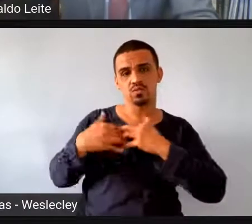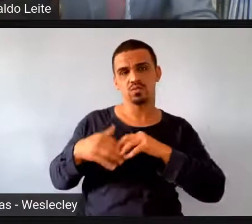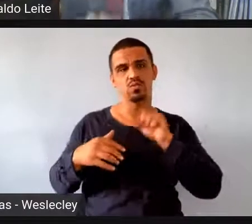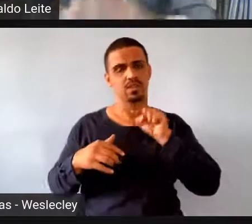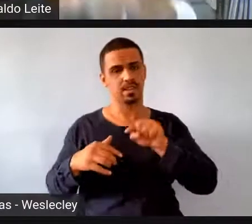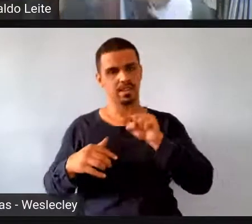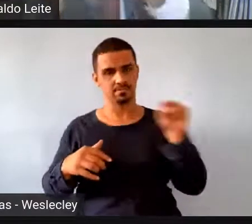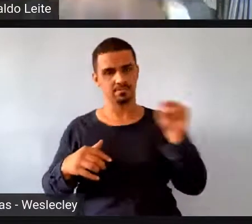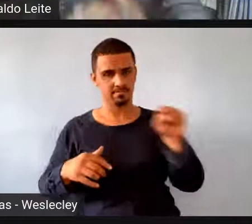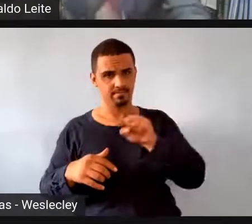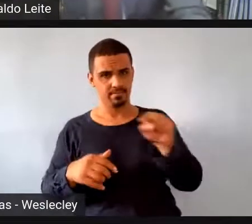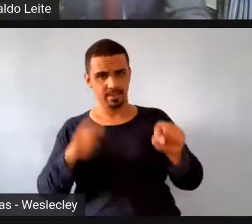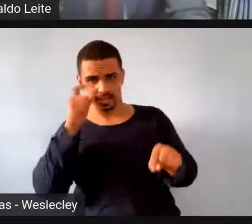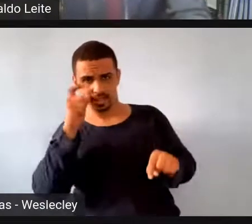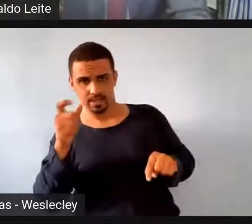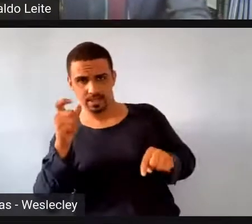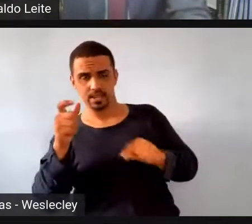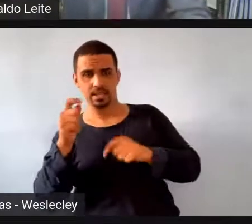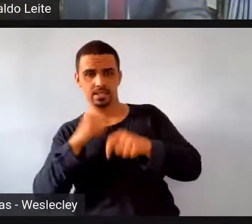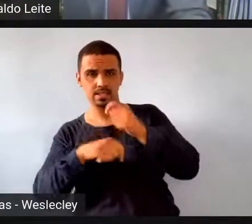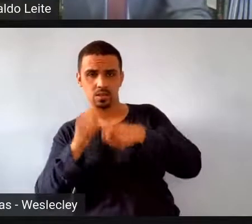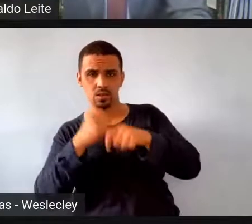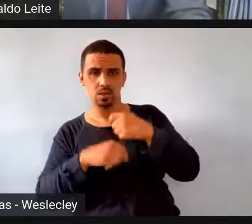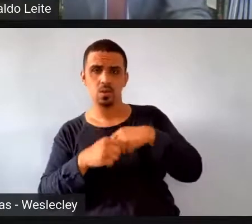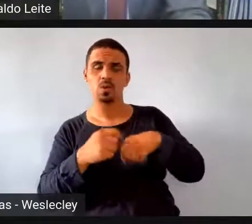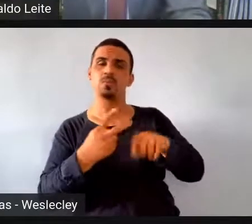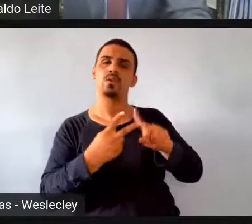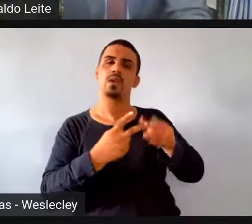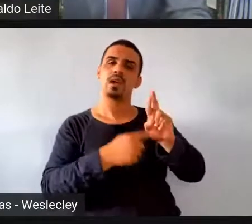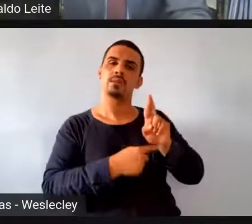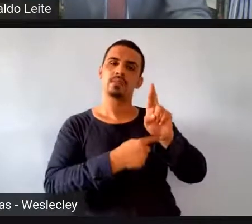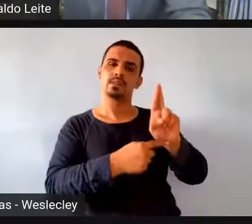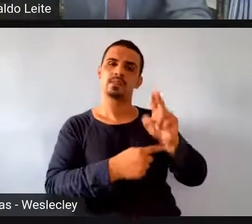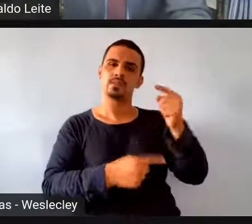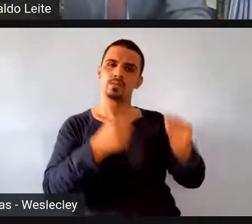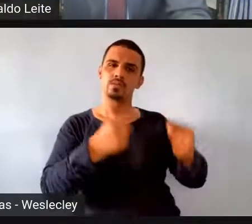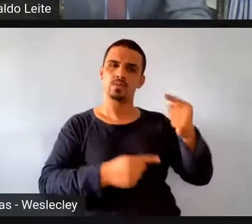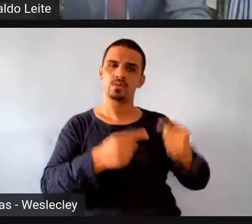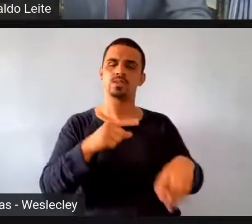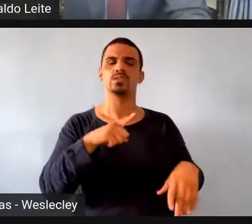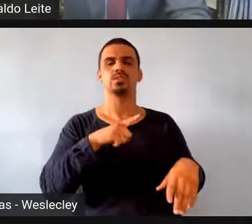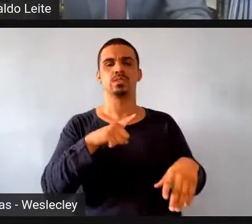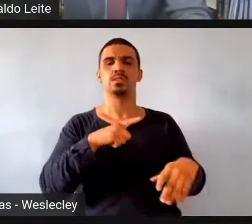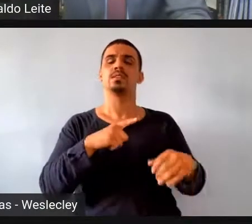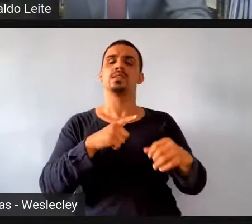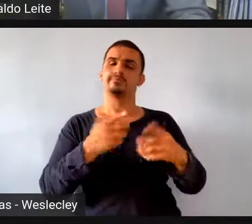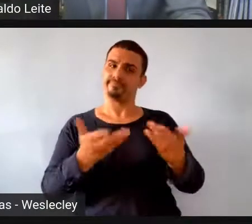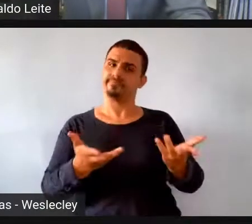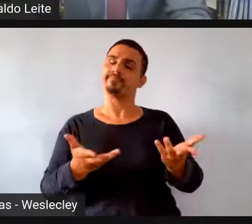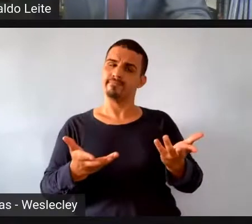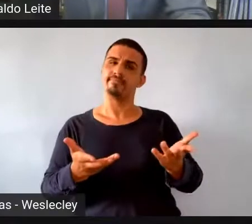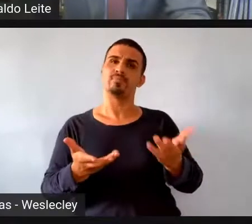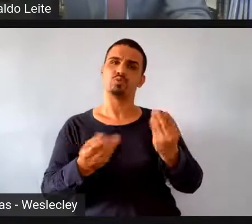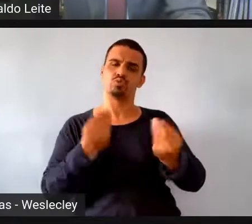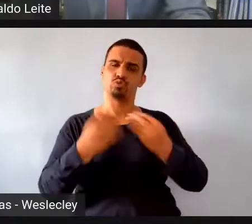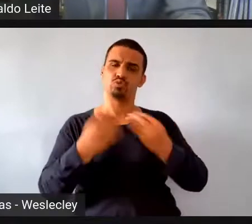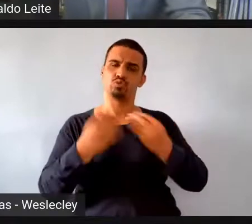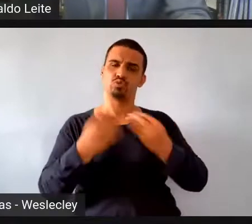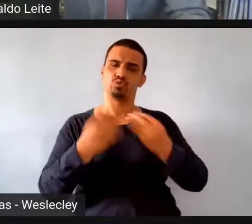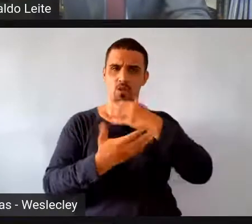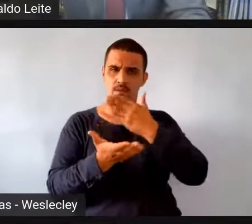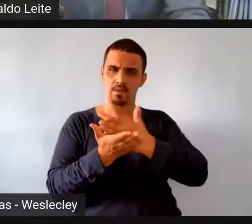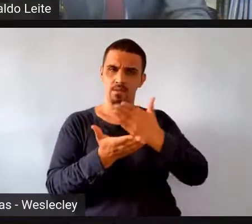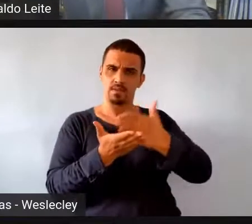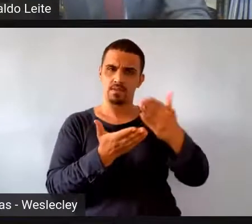entre interesses econômicos e representação política, que tem um dos seus sintomas e um dos seus parâmetros na forma de financiamento, e procurar